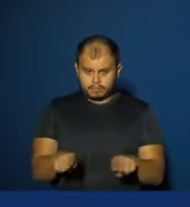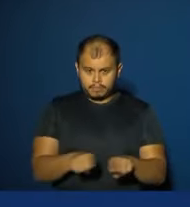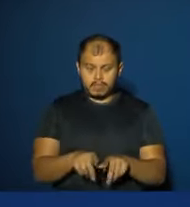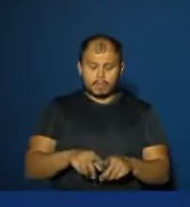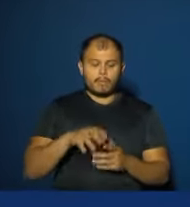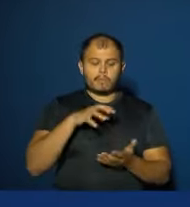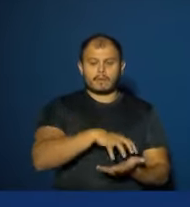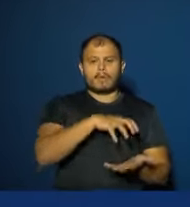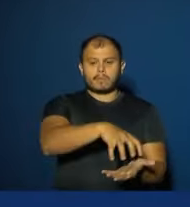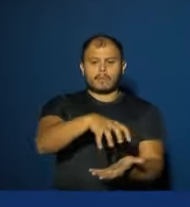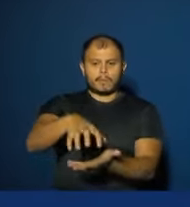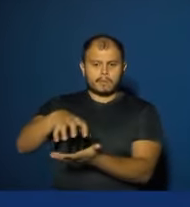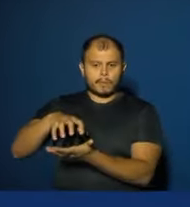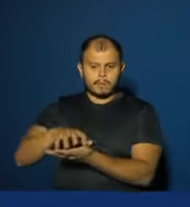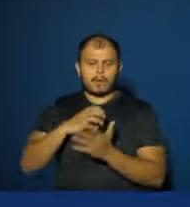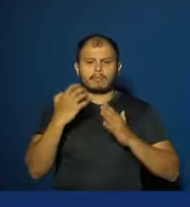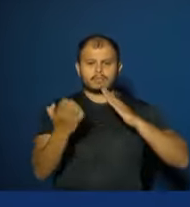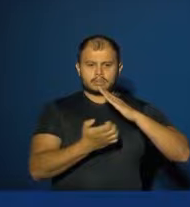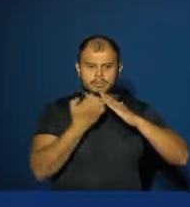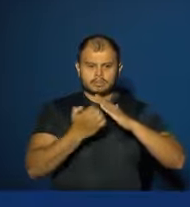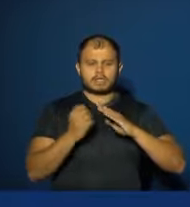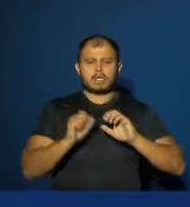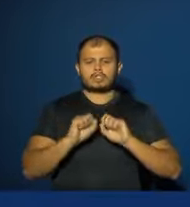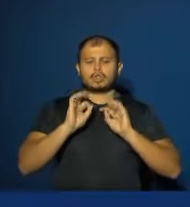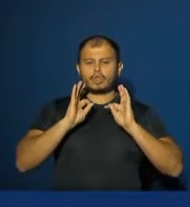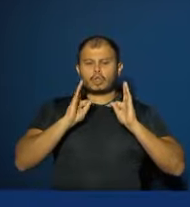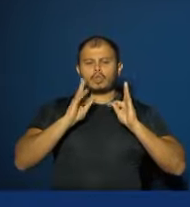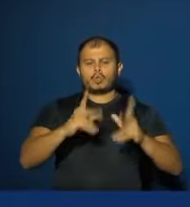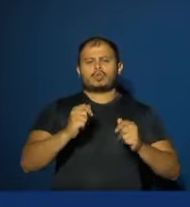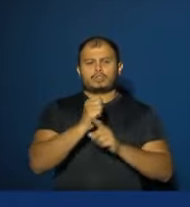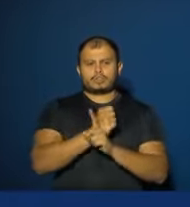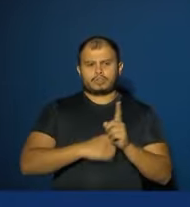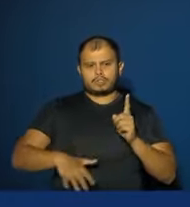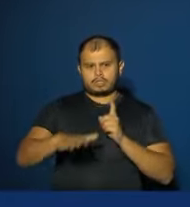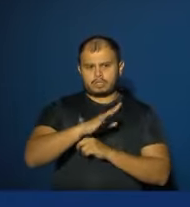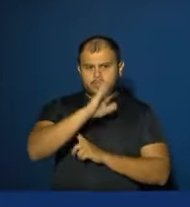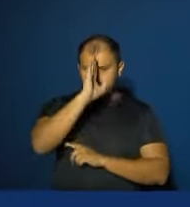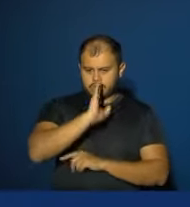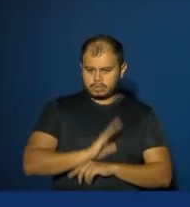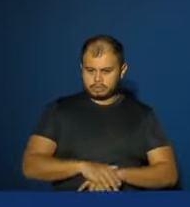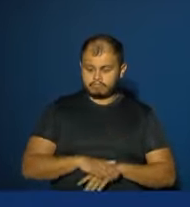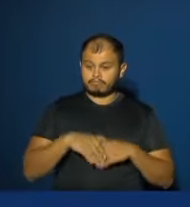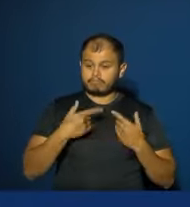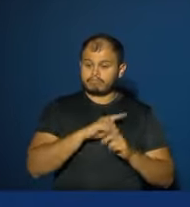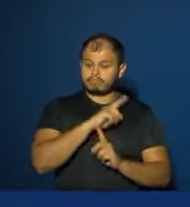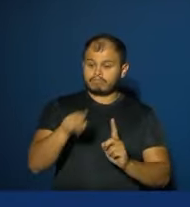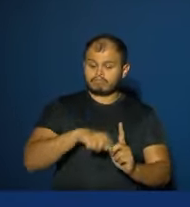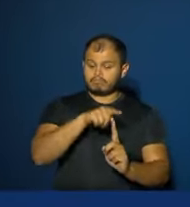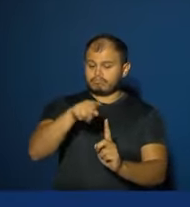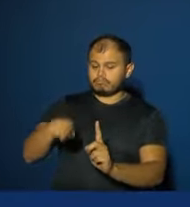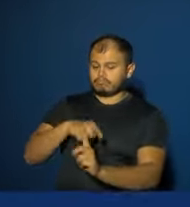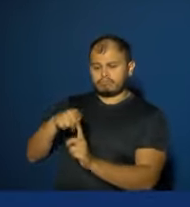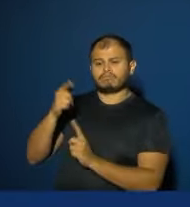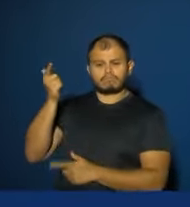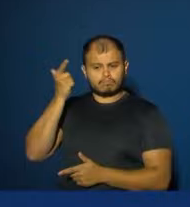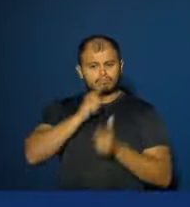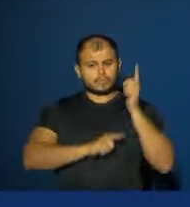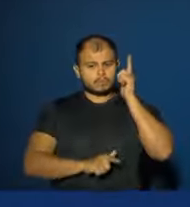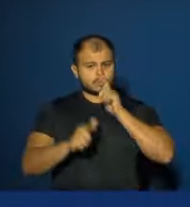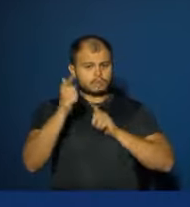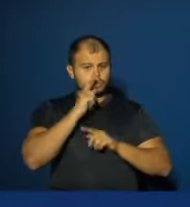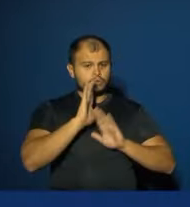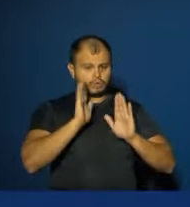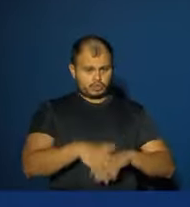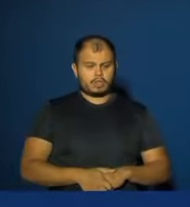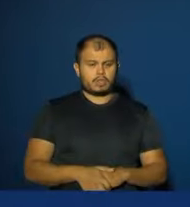setores empresariais da sociedade brasileira. Então, eu diria que as metas foram alcançadas no sentido de, o